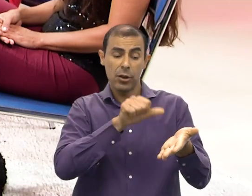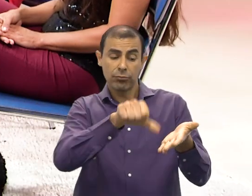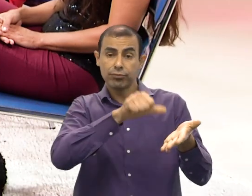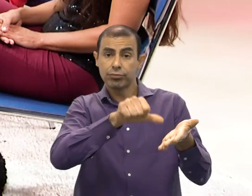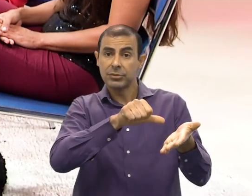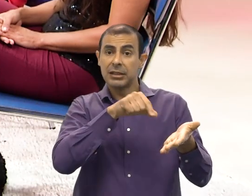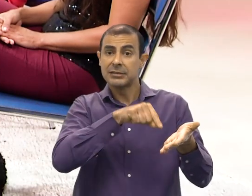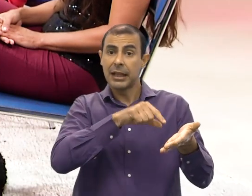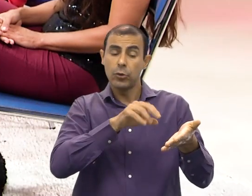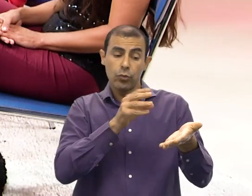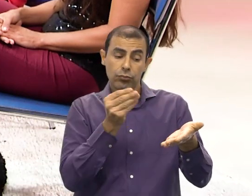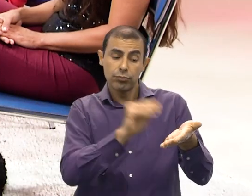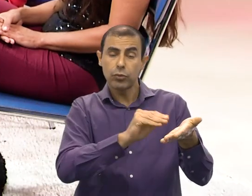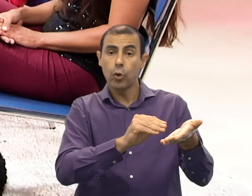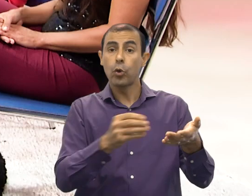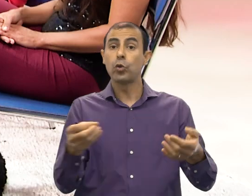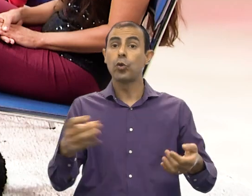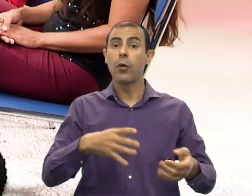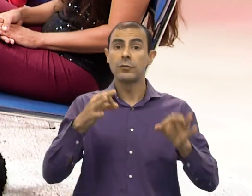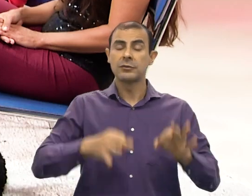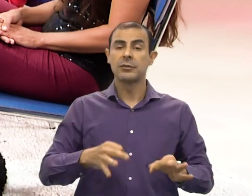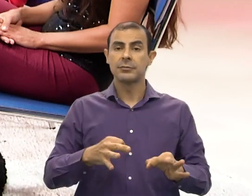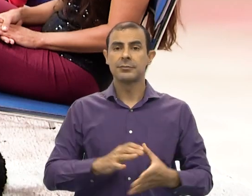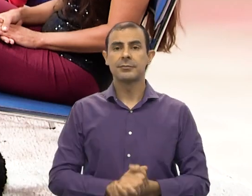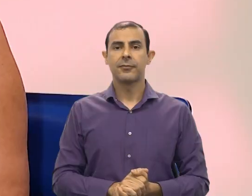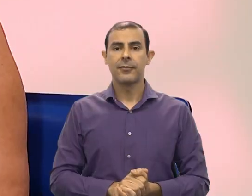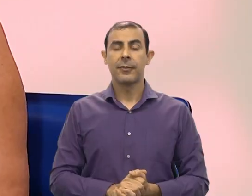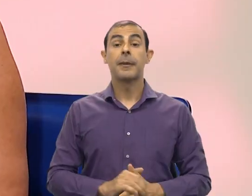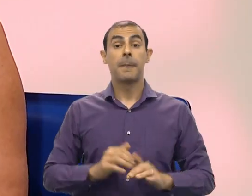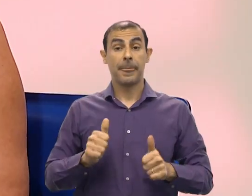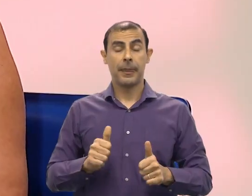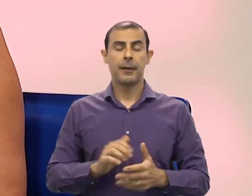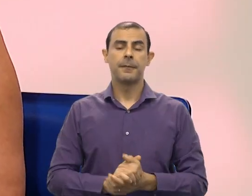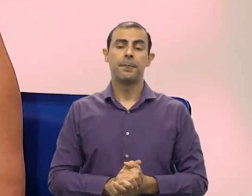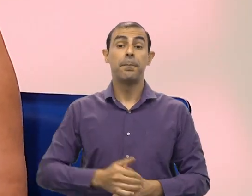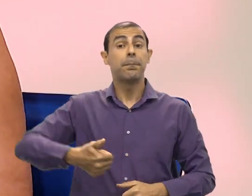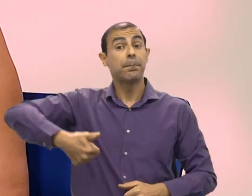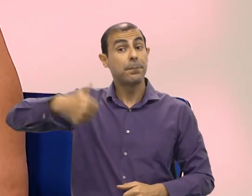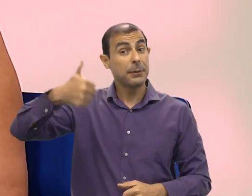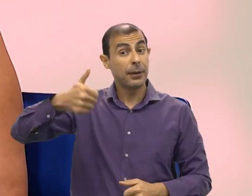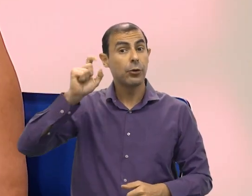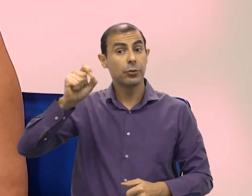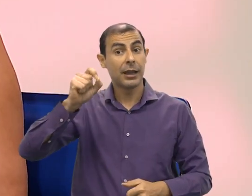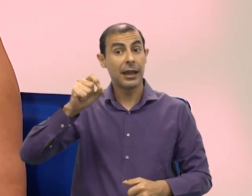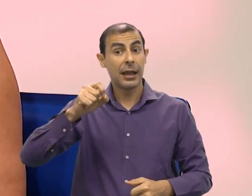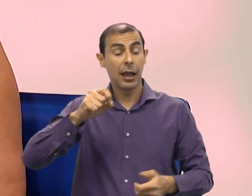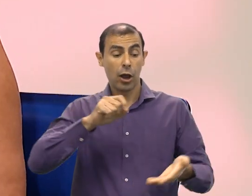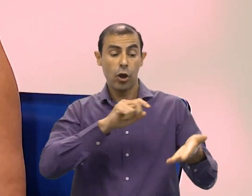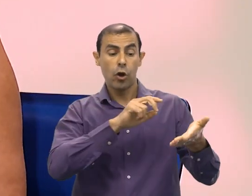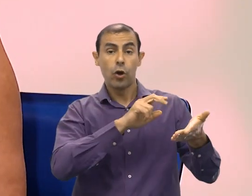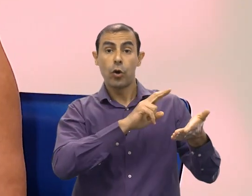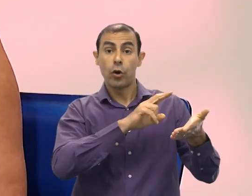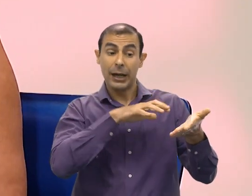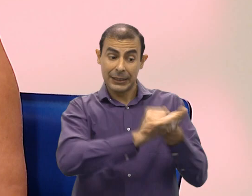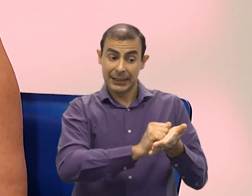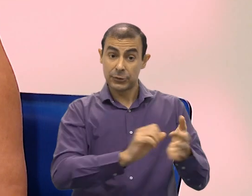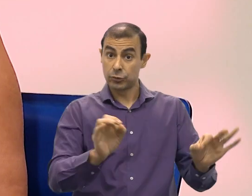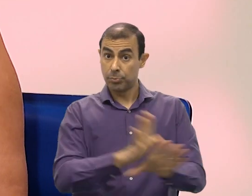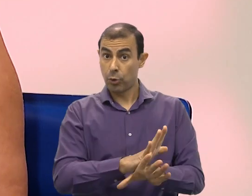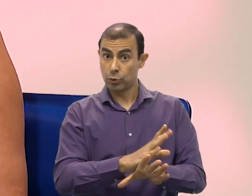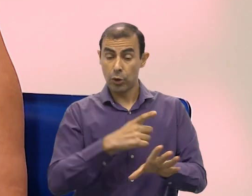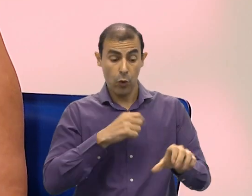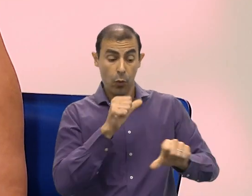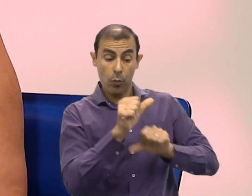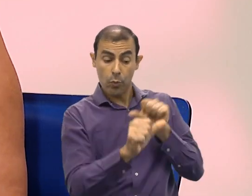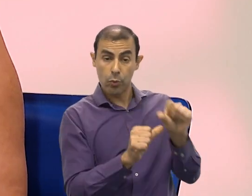O que a pessoa tem que fazer para manter esse cadastro atualizado? Primeiro, saber que atualizar cadastro não é fazê-lo novamente, tá?